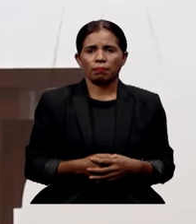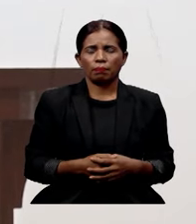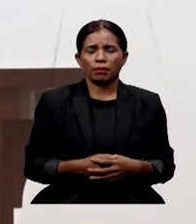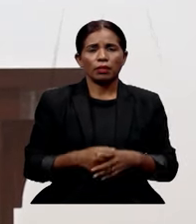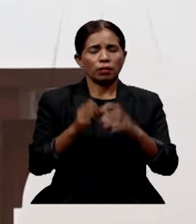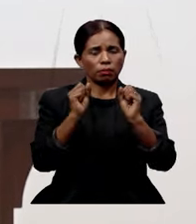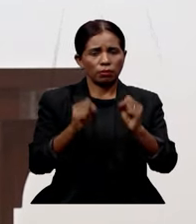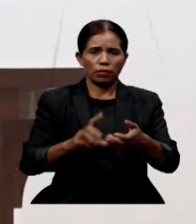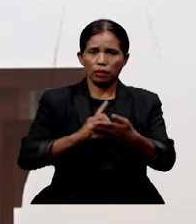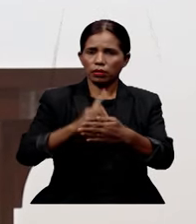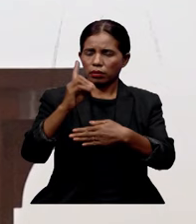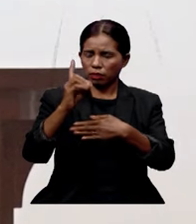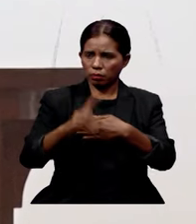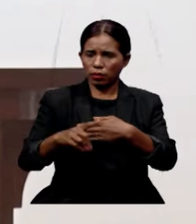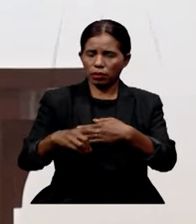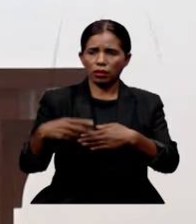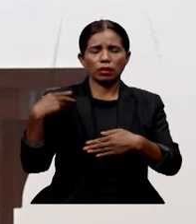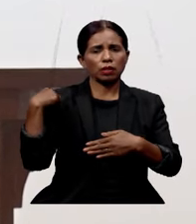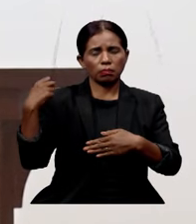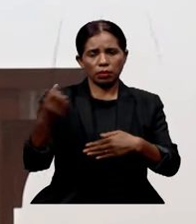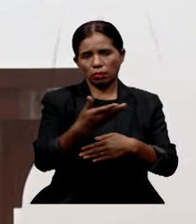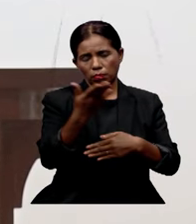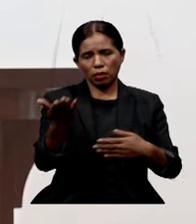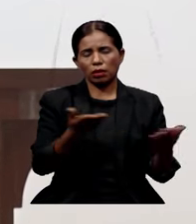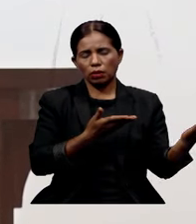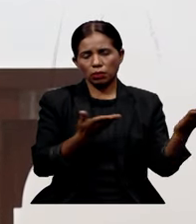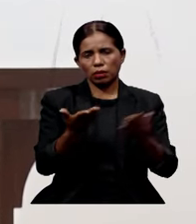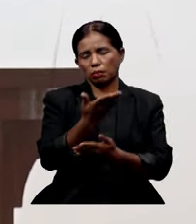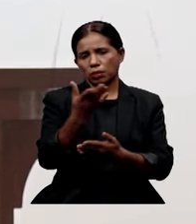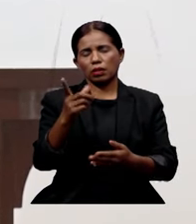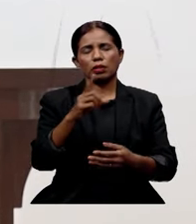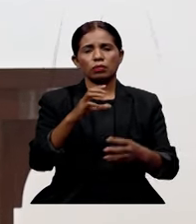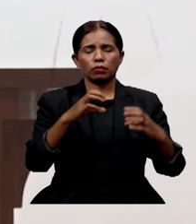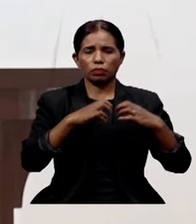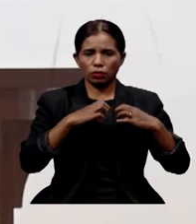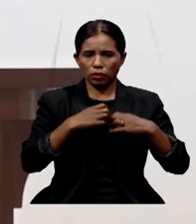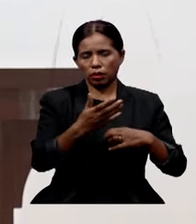Bele desenvolve kvit ni bei milori e mi fuan mi la lara e mi lima.